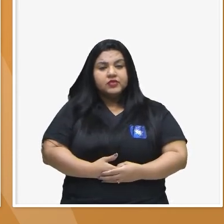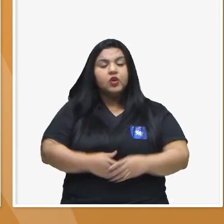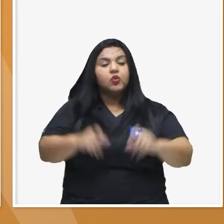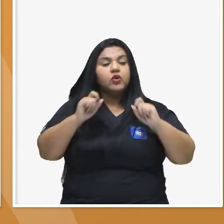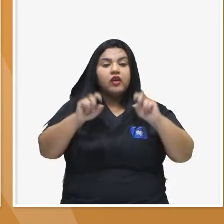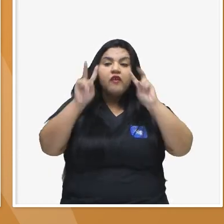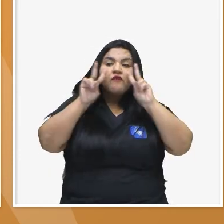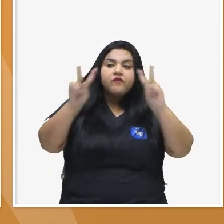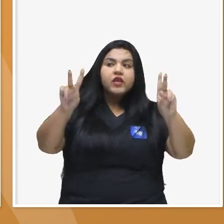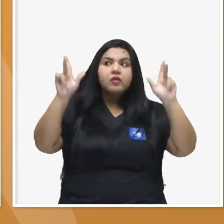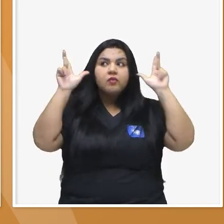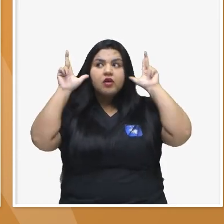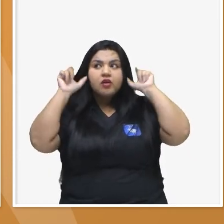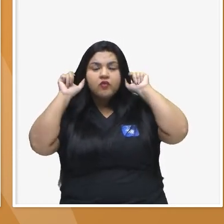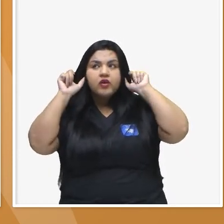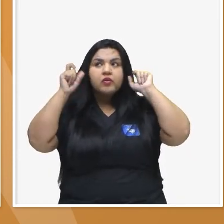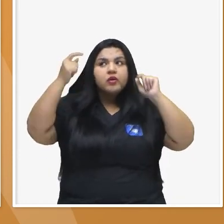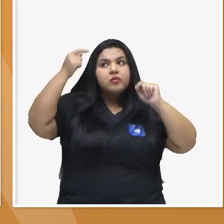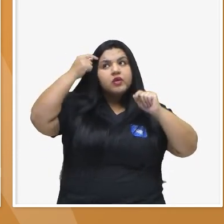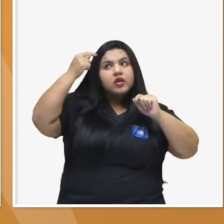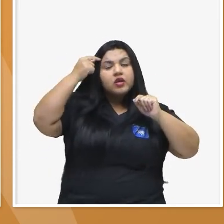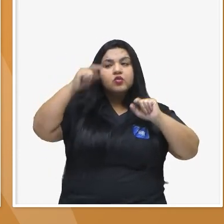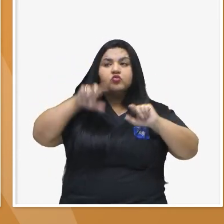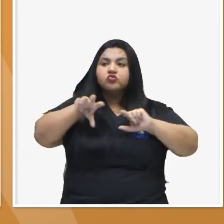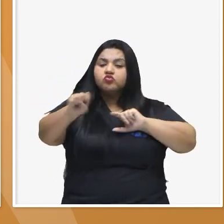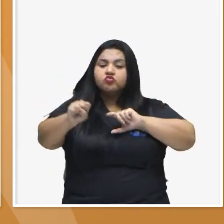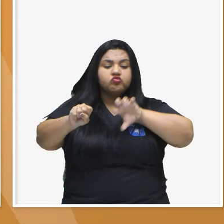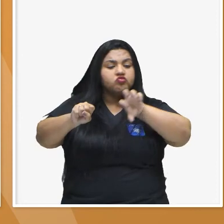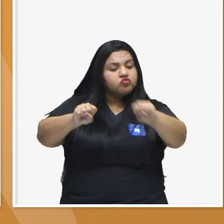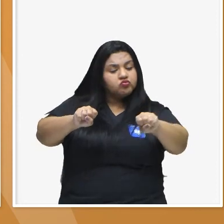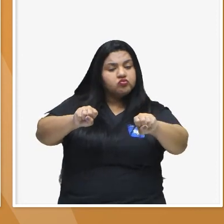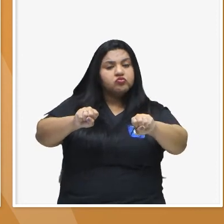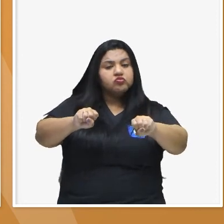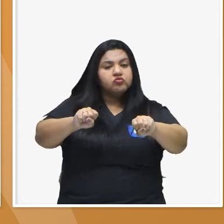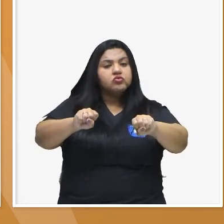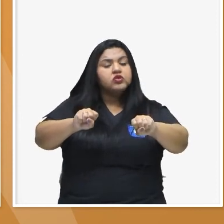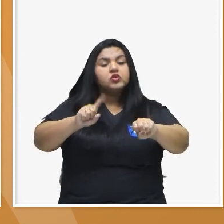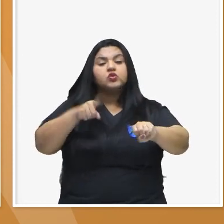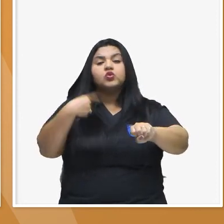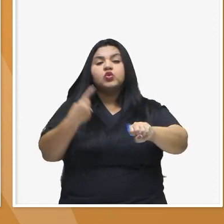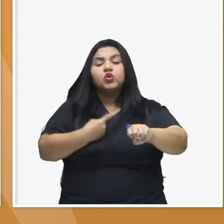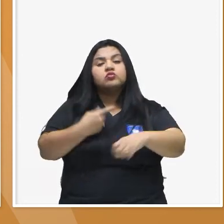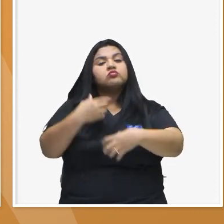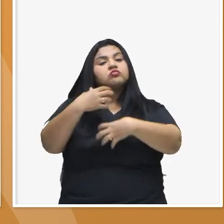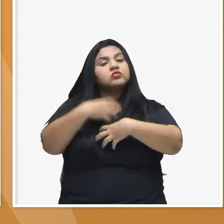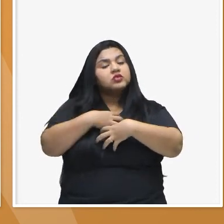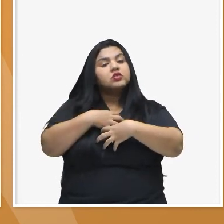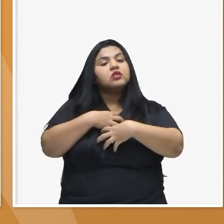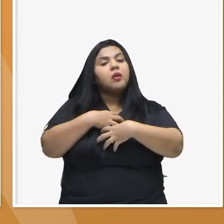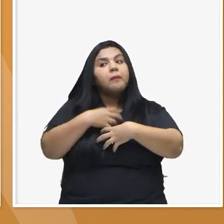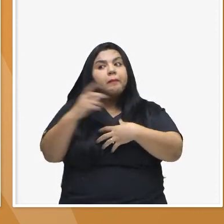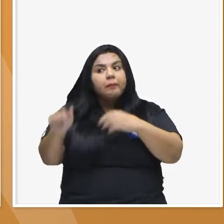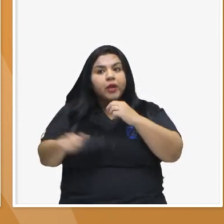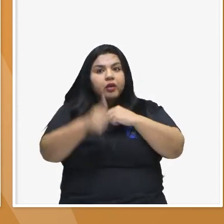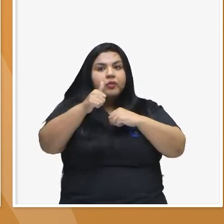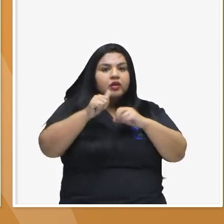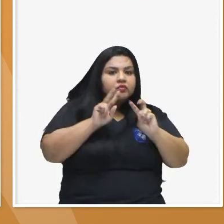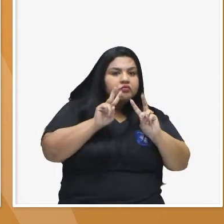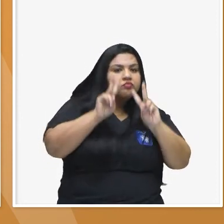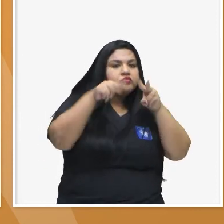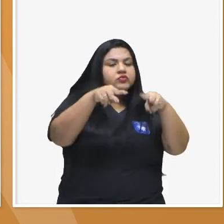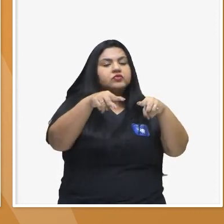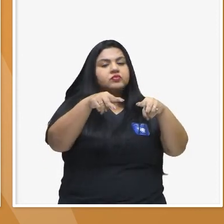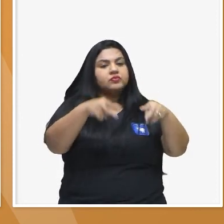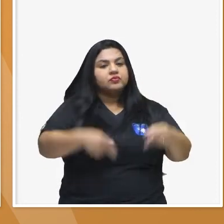vemos, ouvimos, pensamos, é do que nós tocamos. É o nosso sentido que nos dá a primeira impressão da realidade.